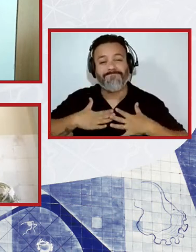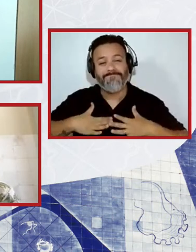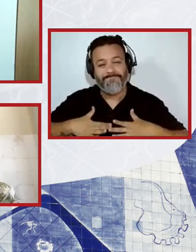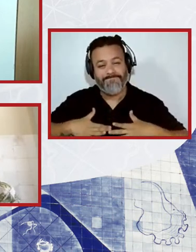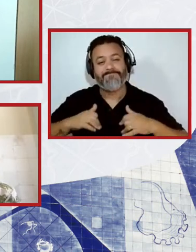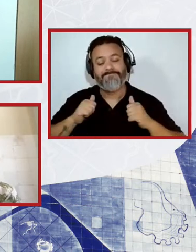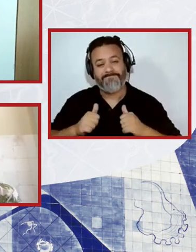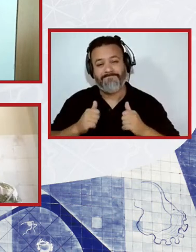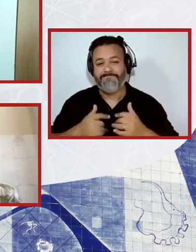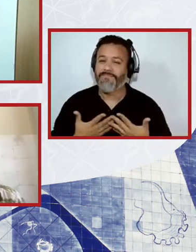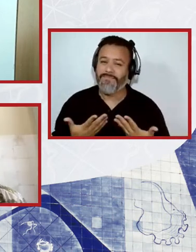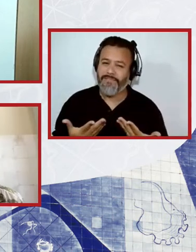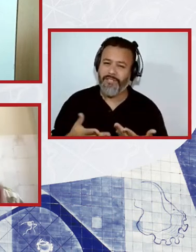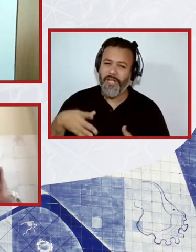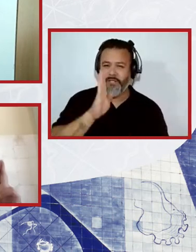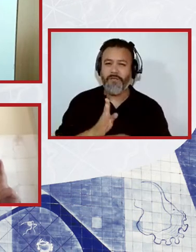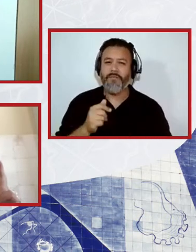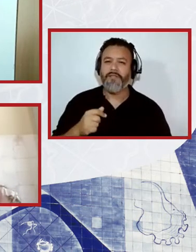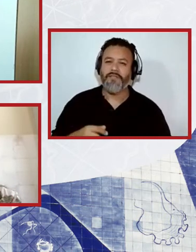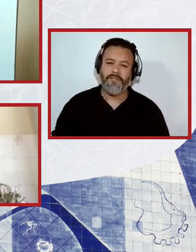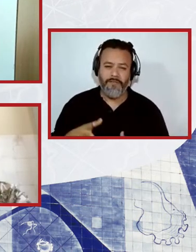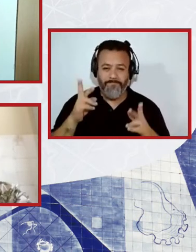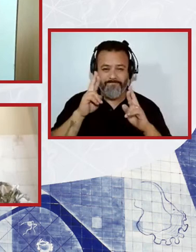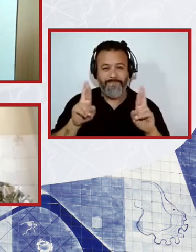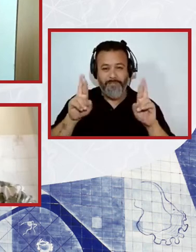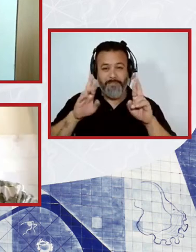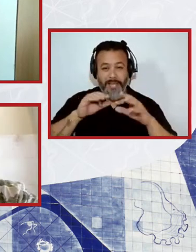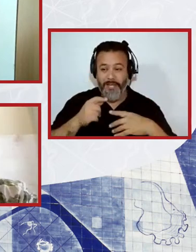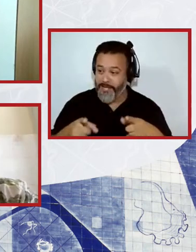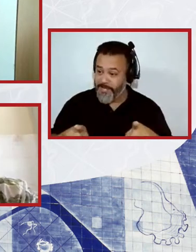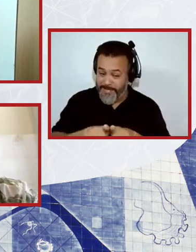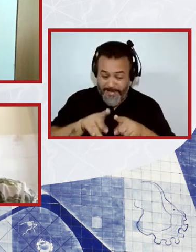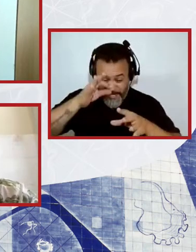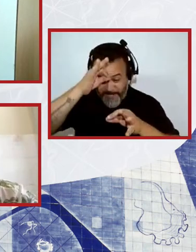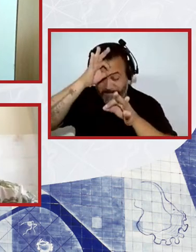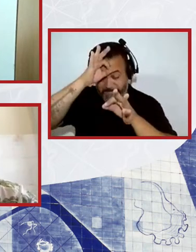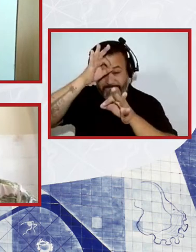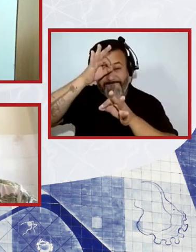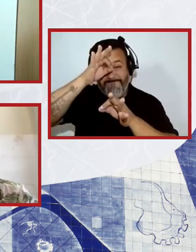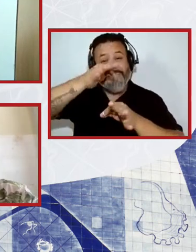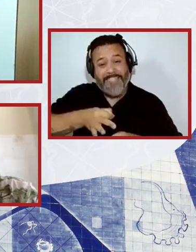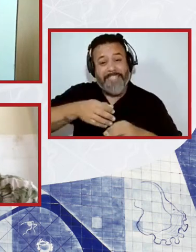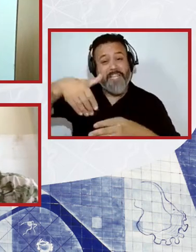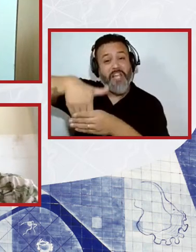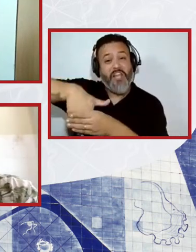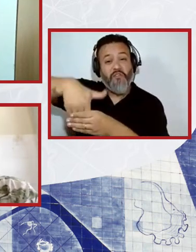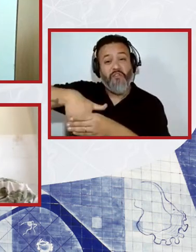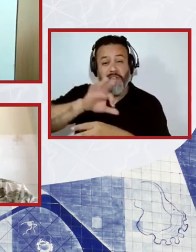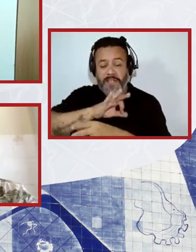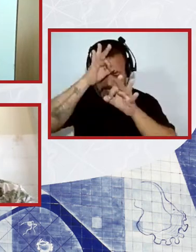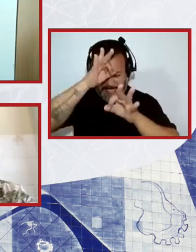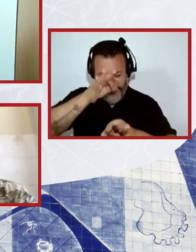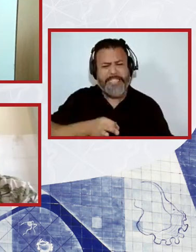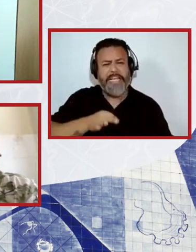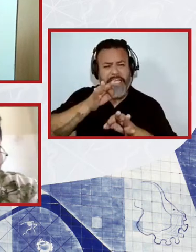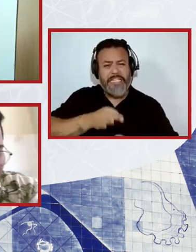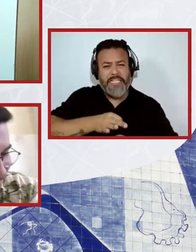mais tranquilos no país, eu espero. Espero não, tenho certeza. Votei e tenho certeza que meu voto será